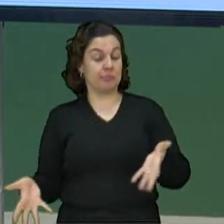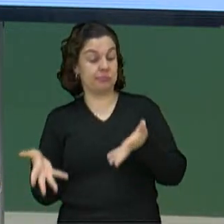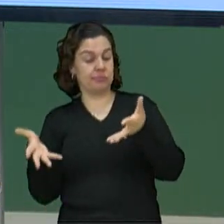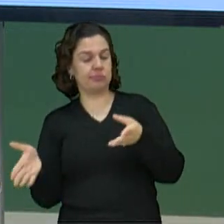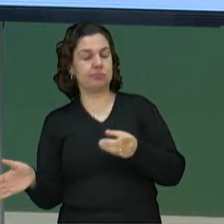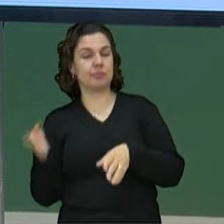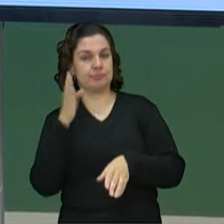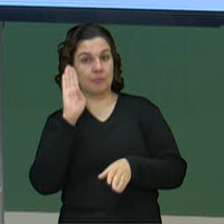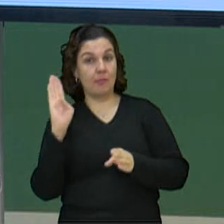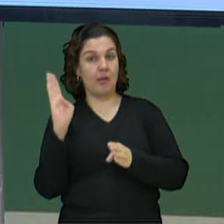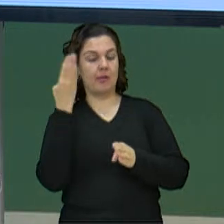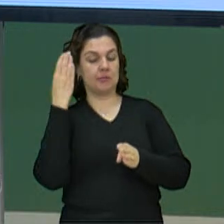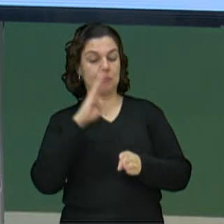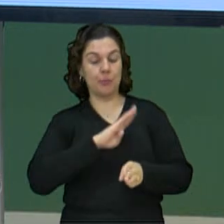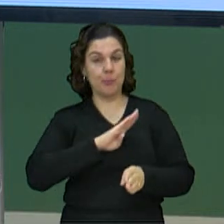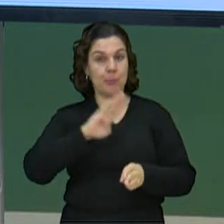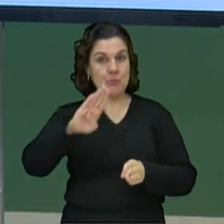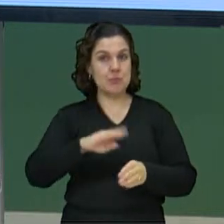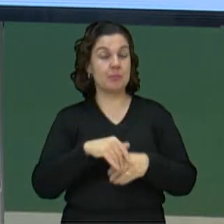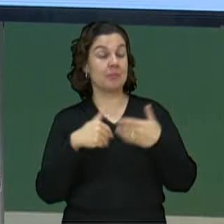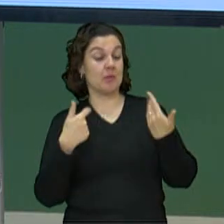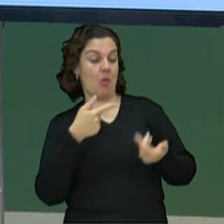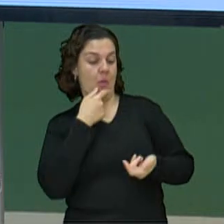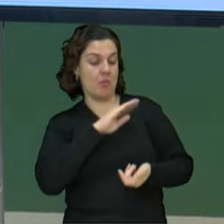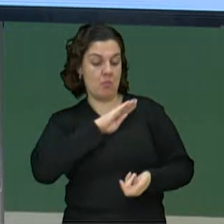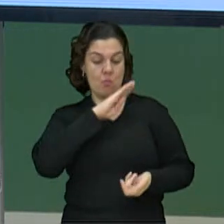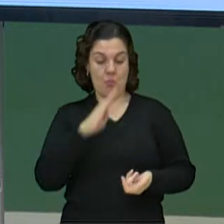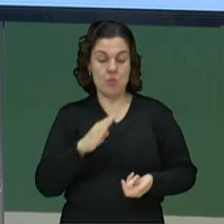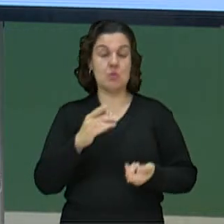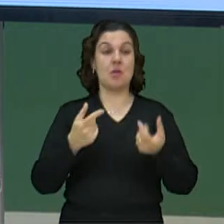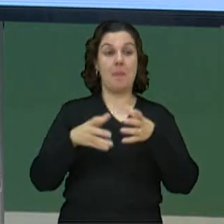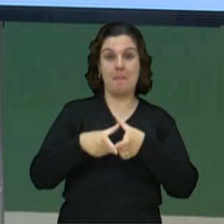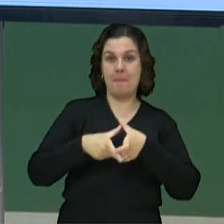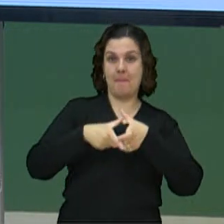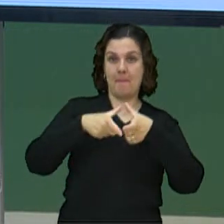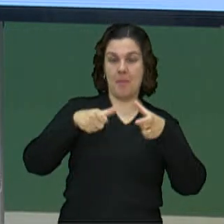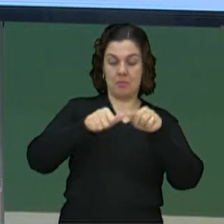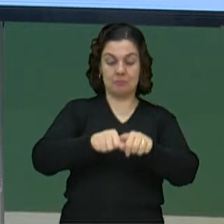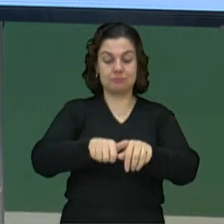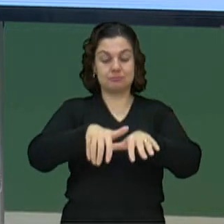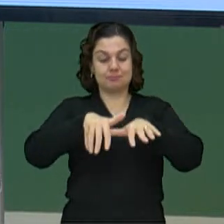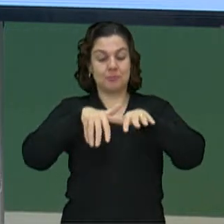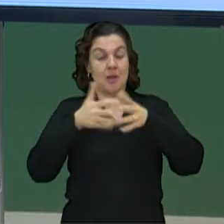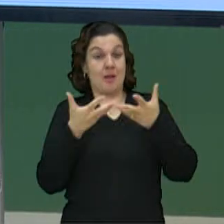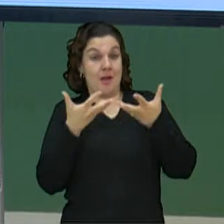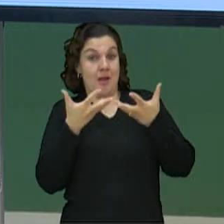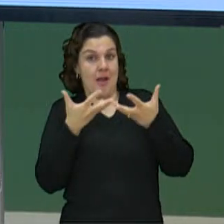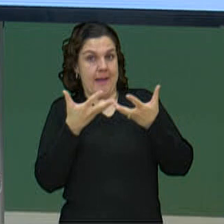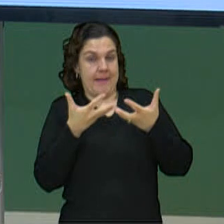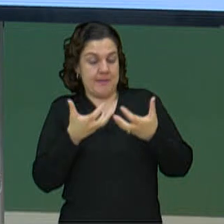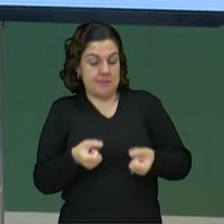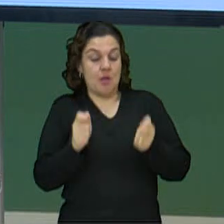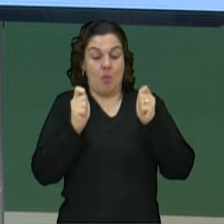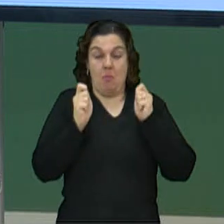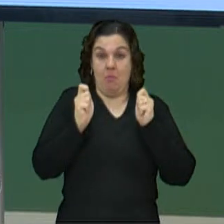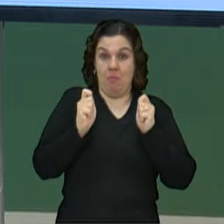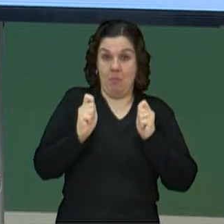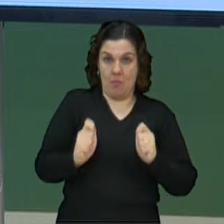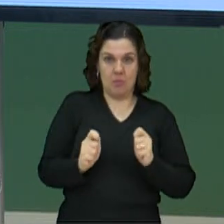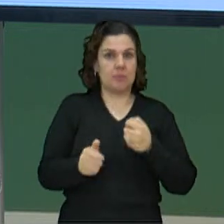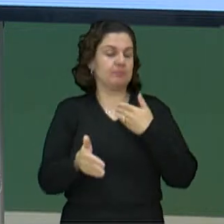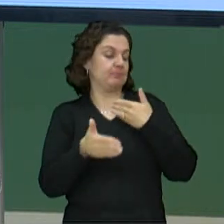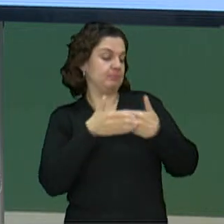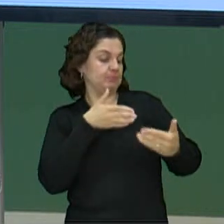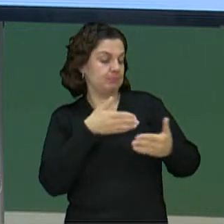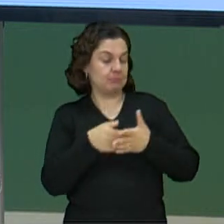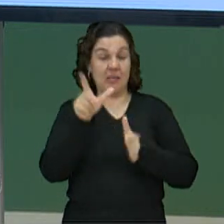Mussolini, primeiro-ministro. Mussolini, então, agora, com a maioria do parlamento a seu favor, podendo colocar